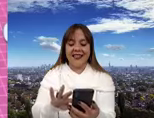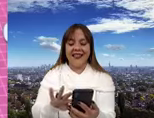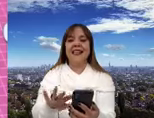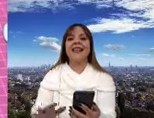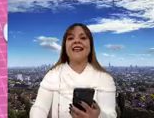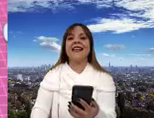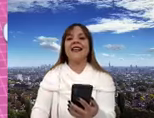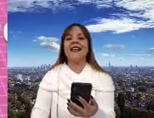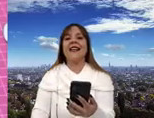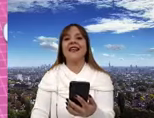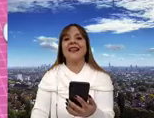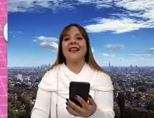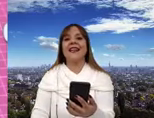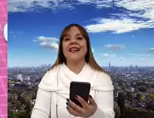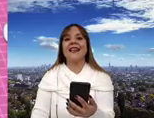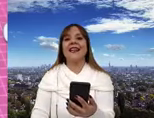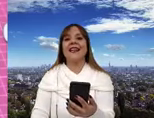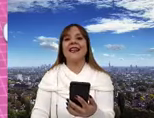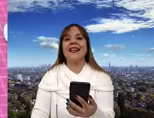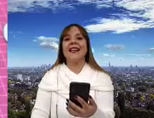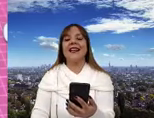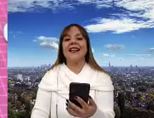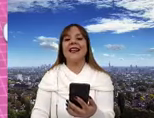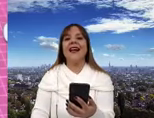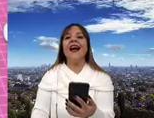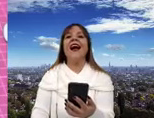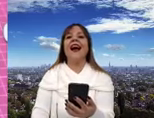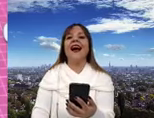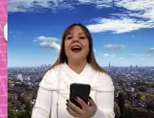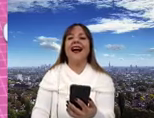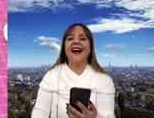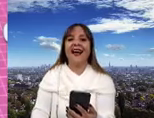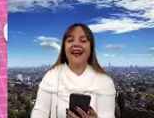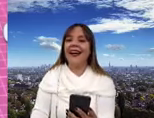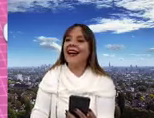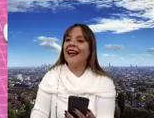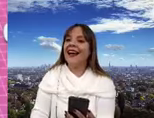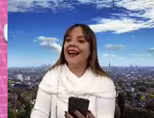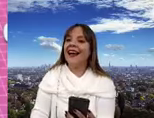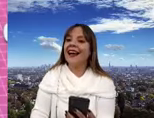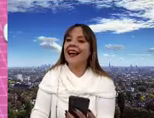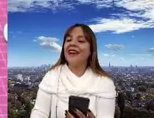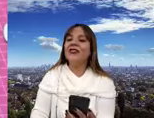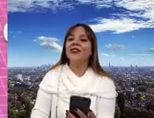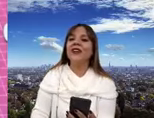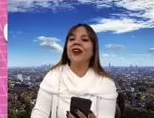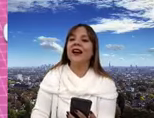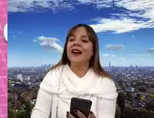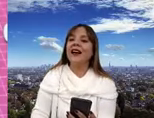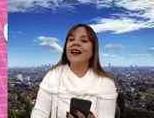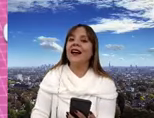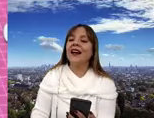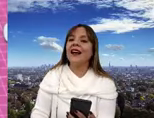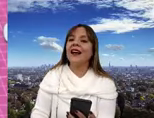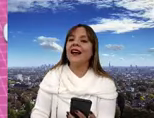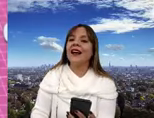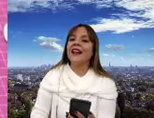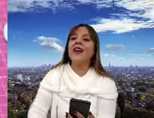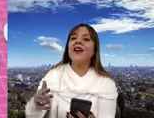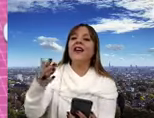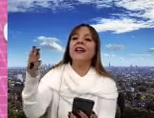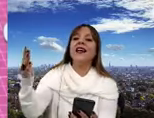se alguém olha eu andar, eu tropeço. Se Ah! alguém olha eu posturo errado. Vai dando Jura? problema. Não sei o que que é. Sim, E eu sempre agora